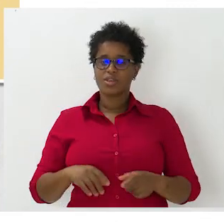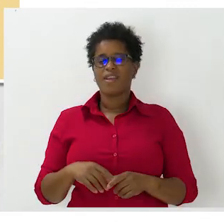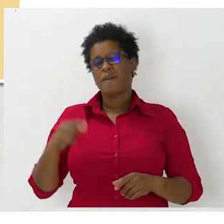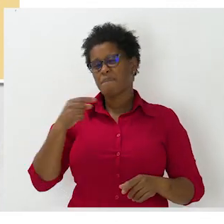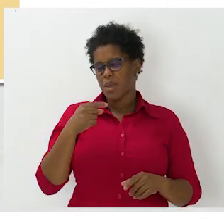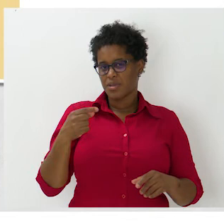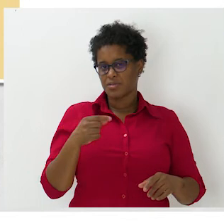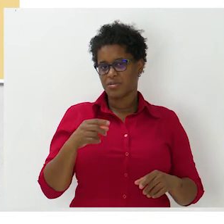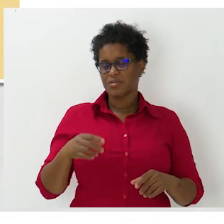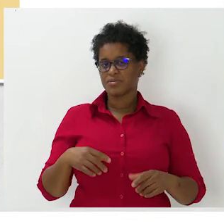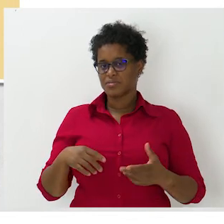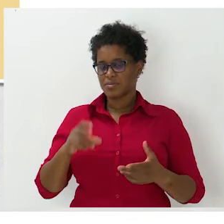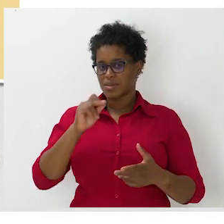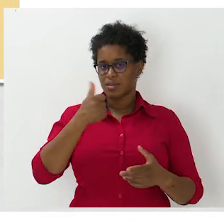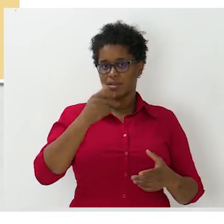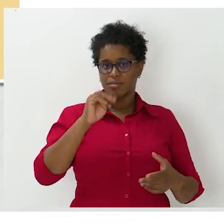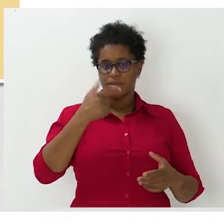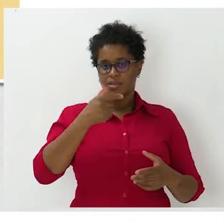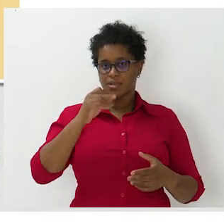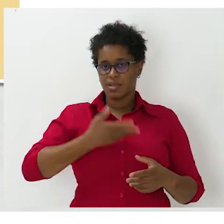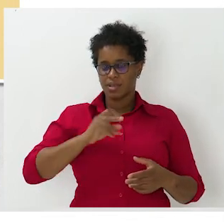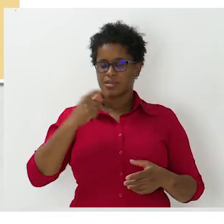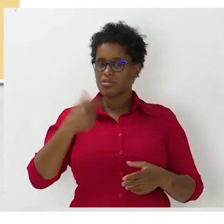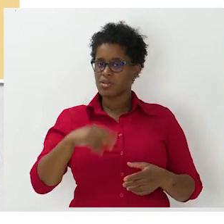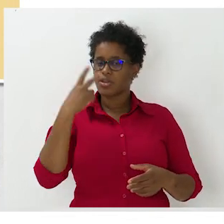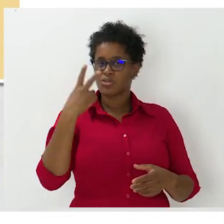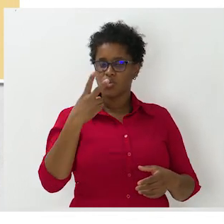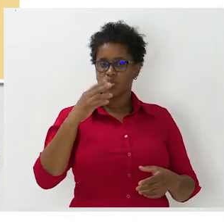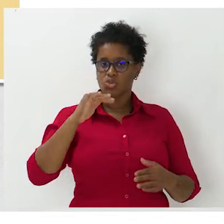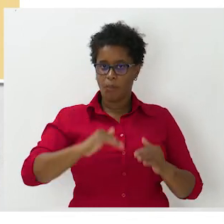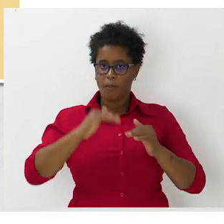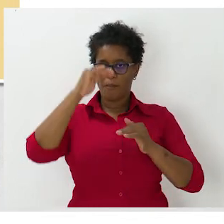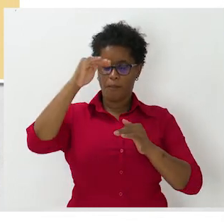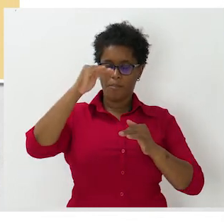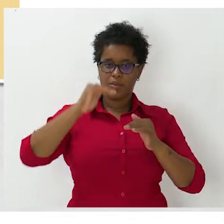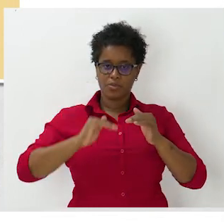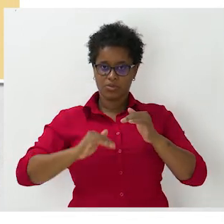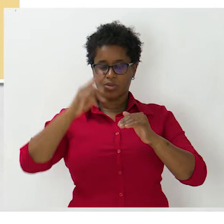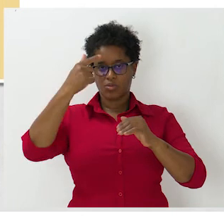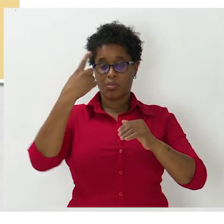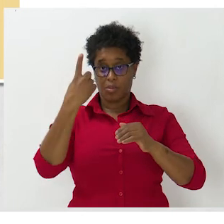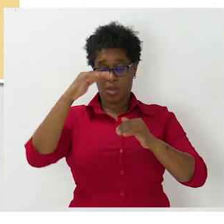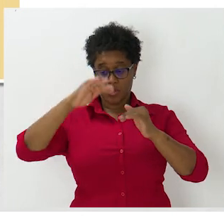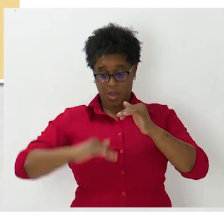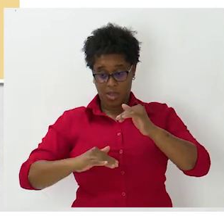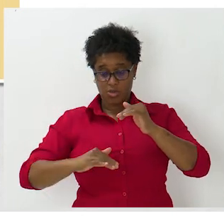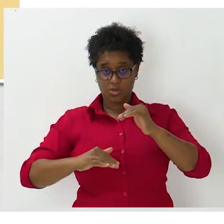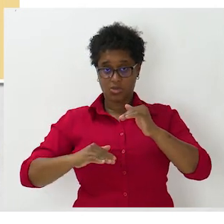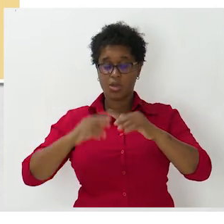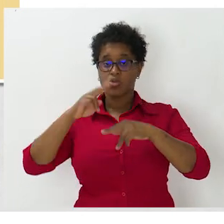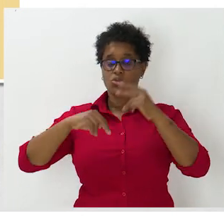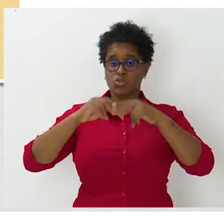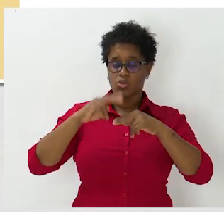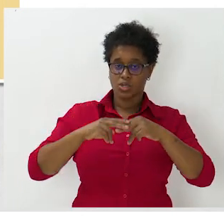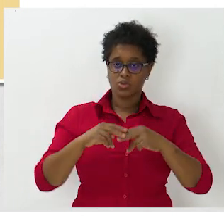menos abastadas tinham 2 pisos. O resto do chão era constituído